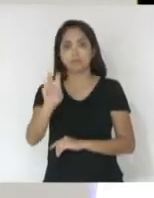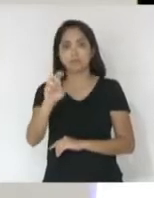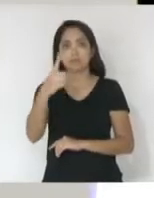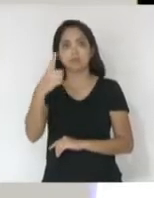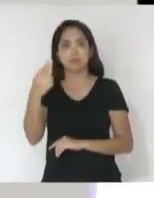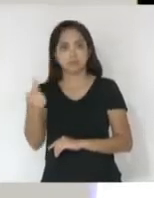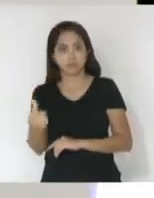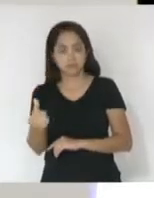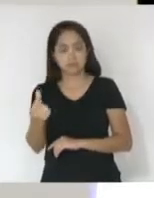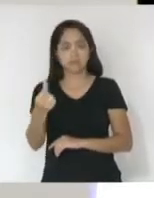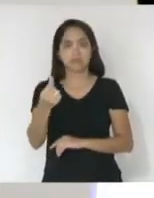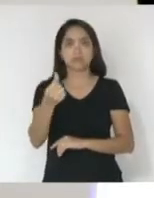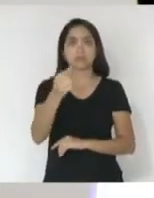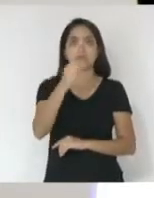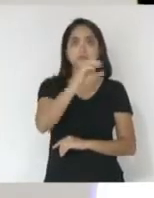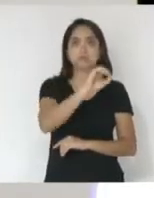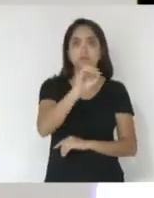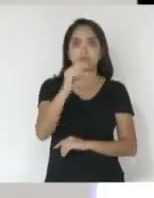005/047, 123/157, 235/2016,